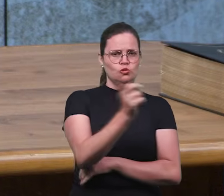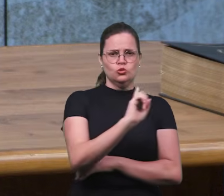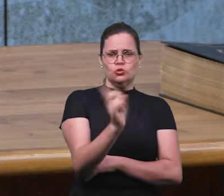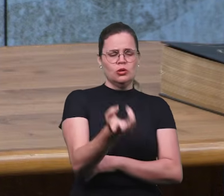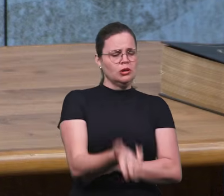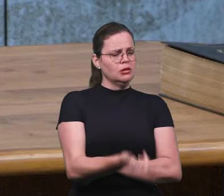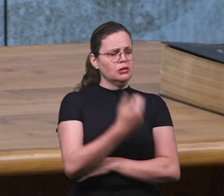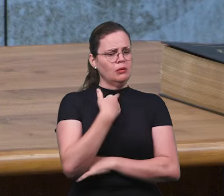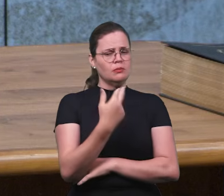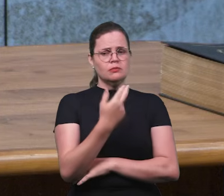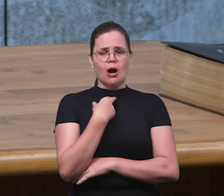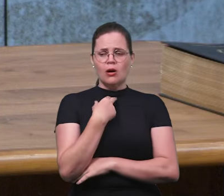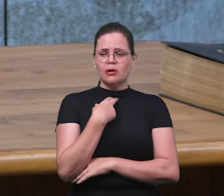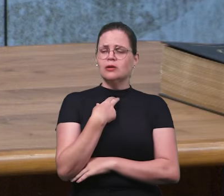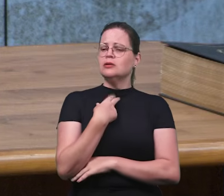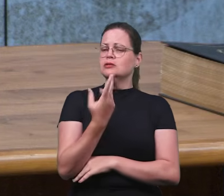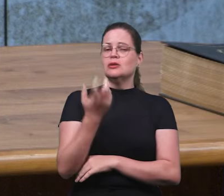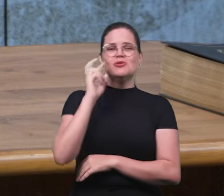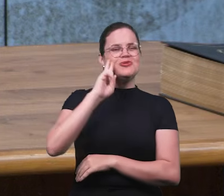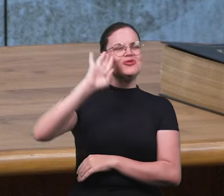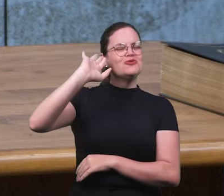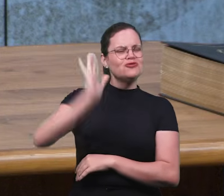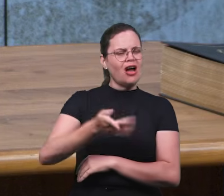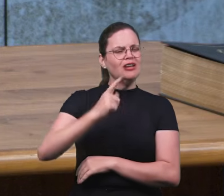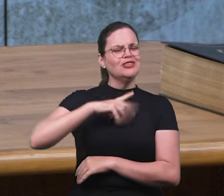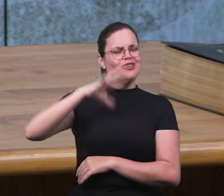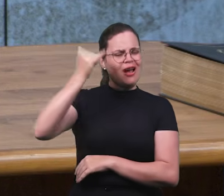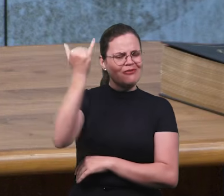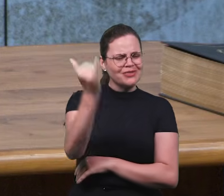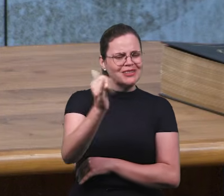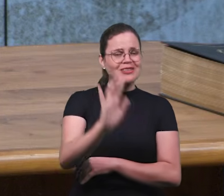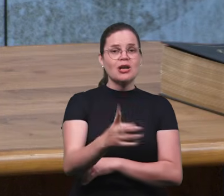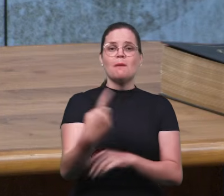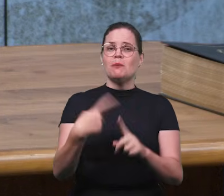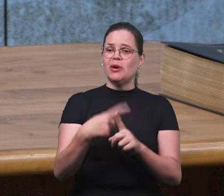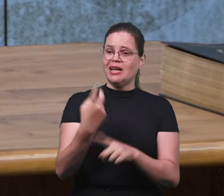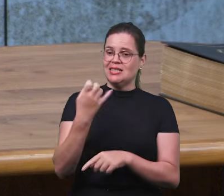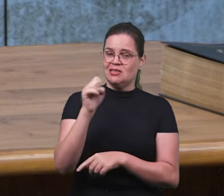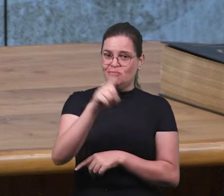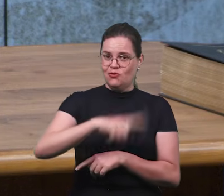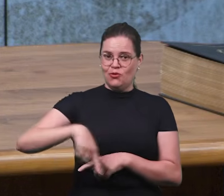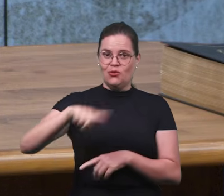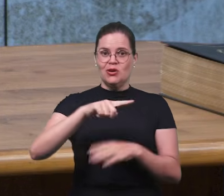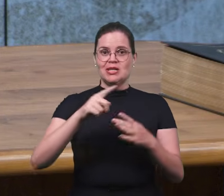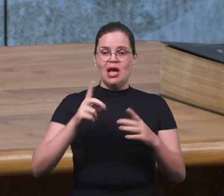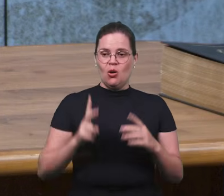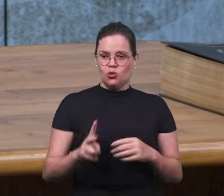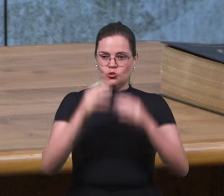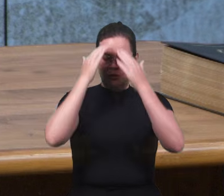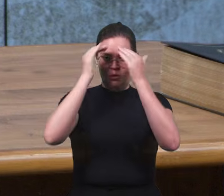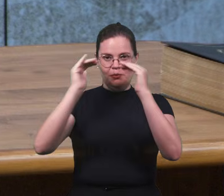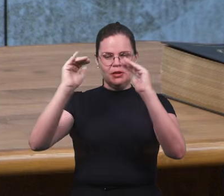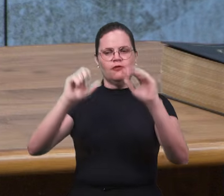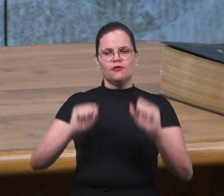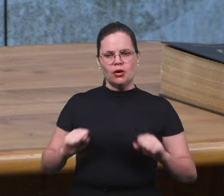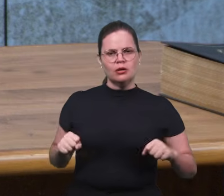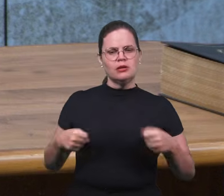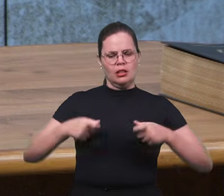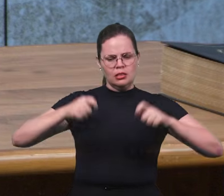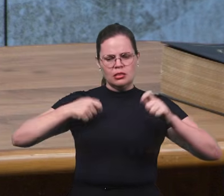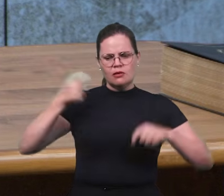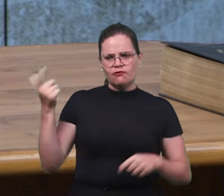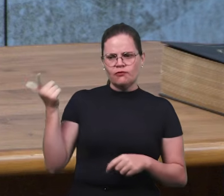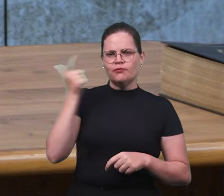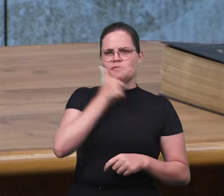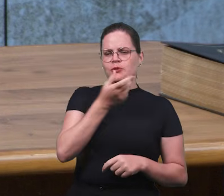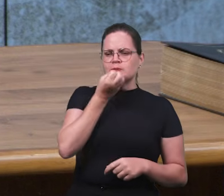sua paz e o seu bem, para que vos fortaleçais e comais o bem desta terra